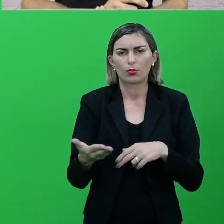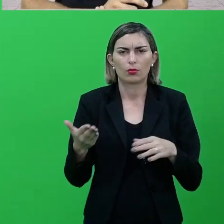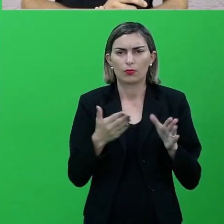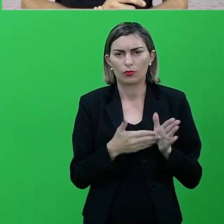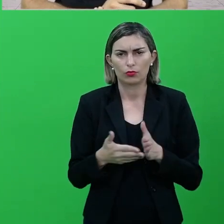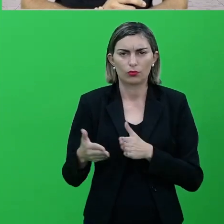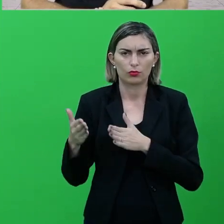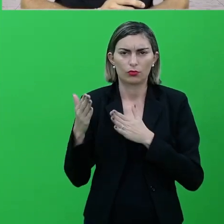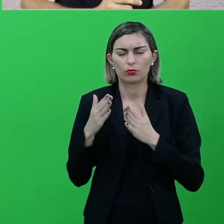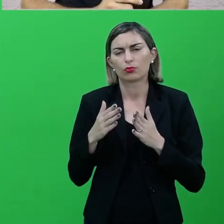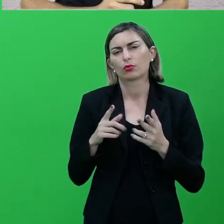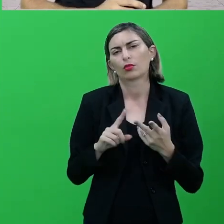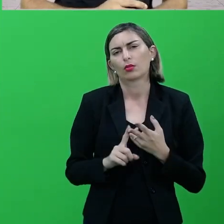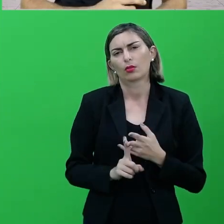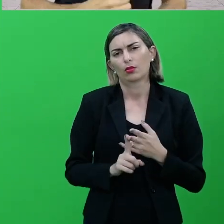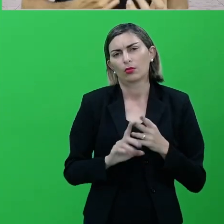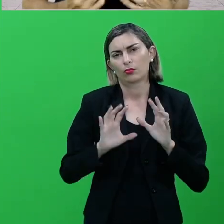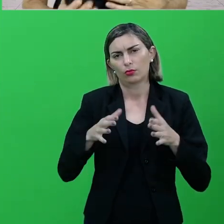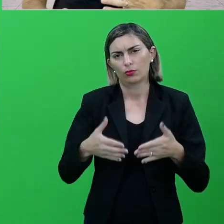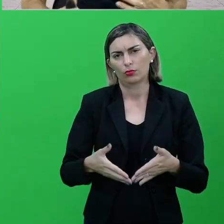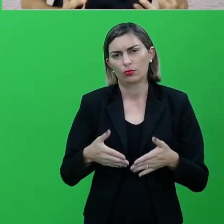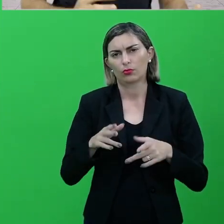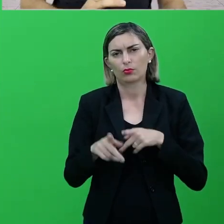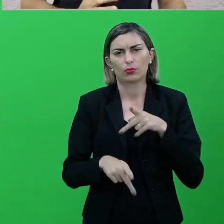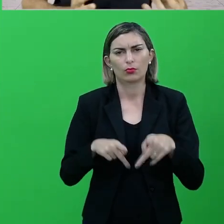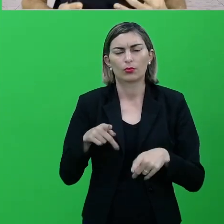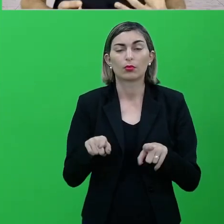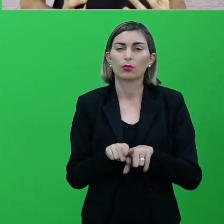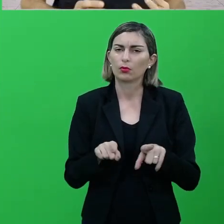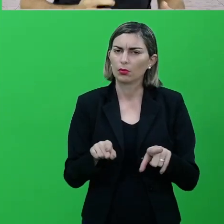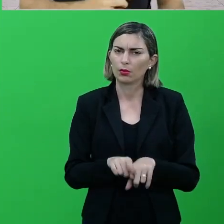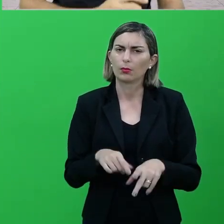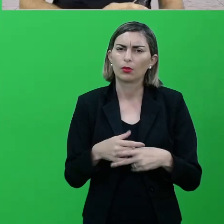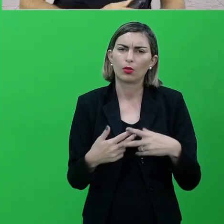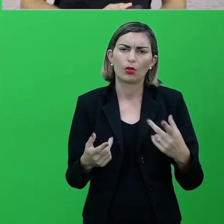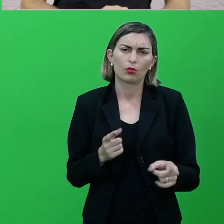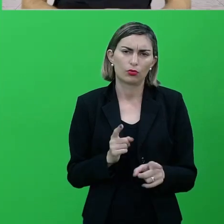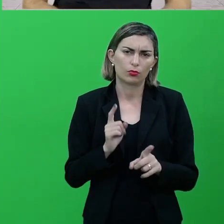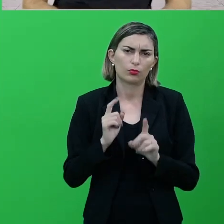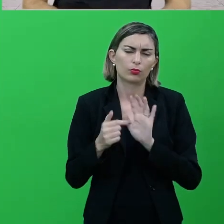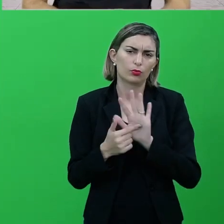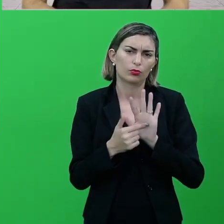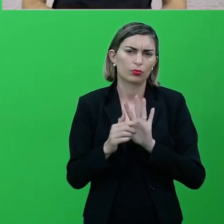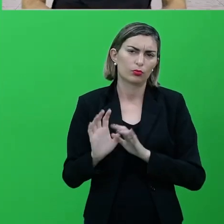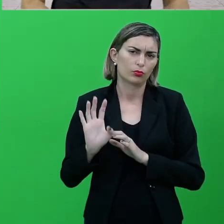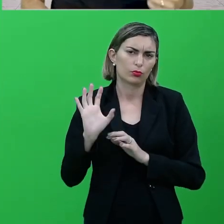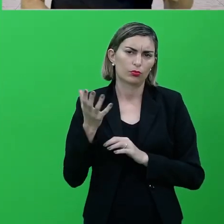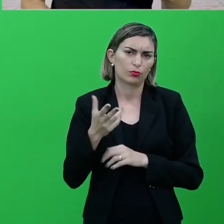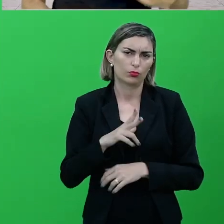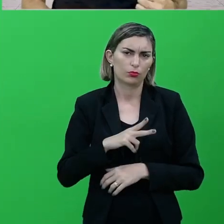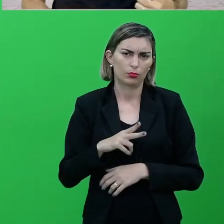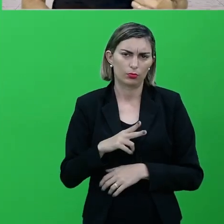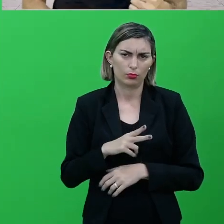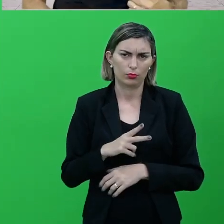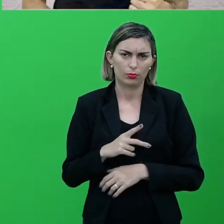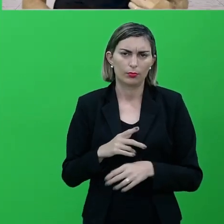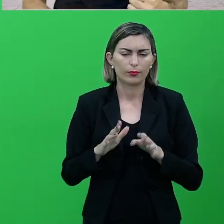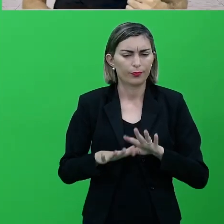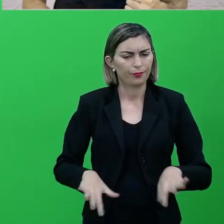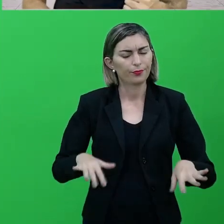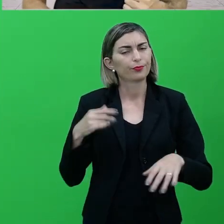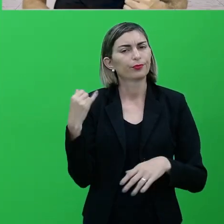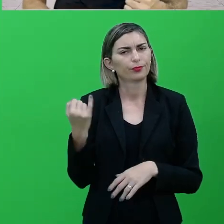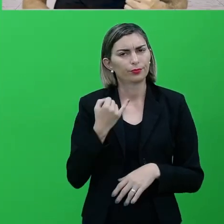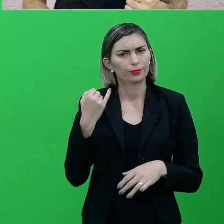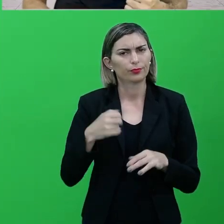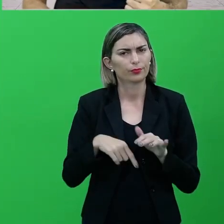de reestruturações no setor público, então também é algo que entra um pouco em contraste com o que acontece no setor privado. Assim, é importante que as